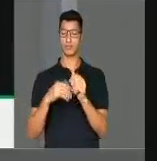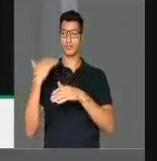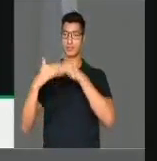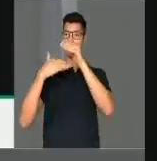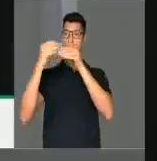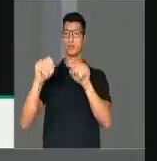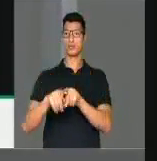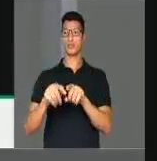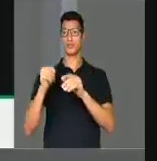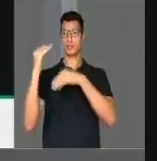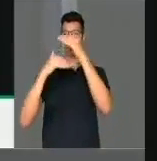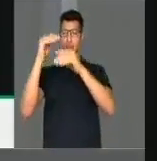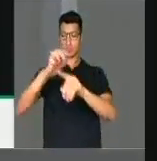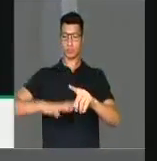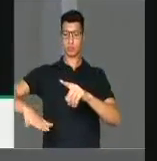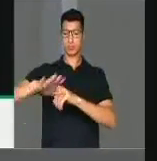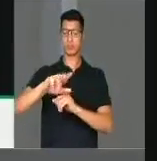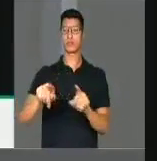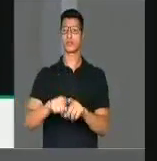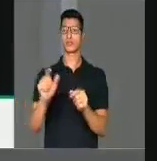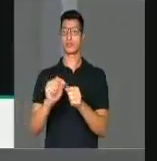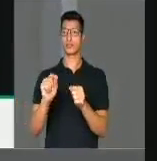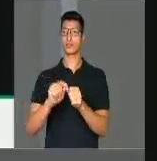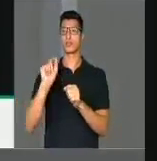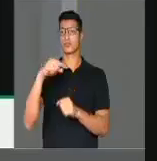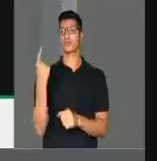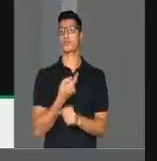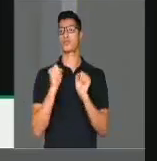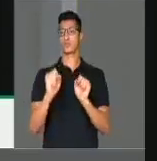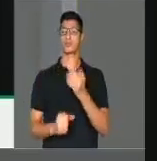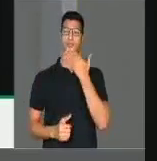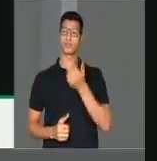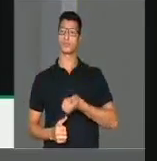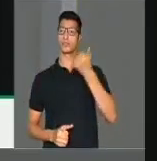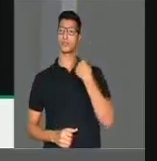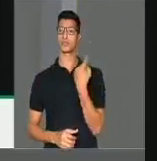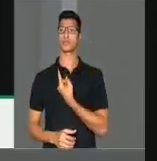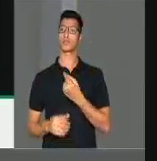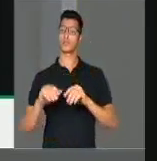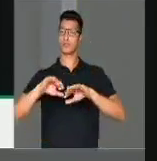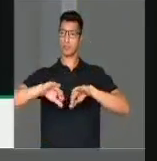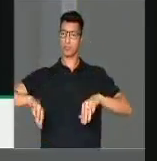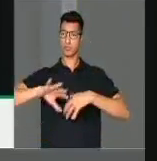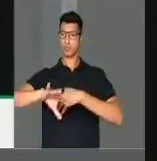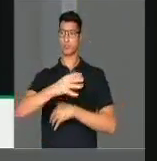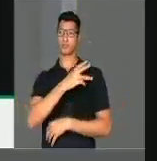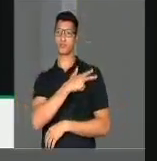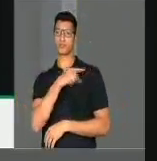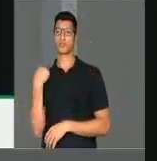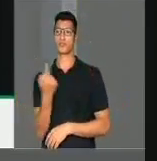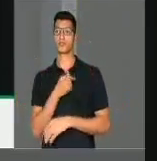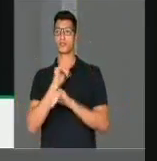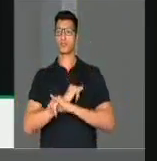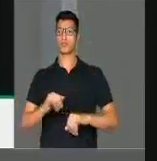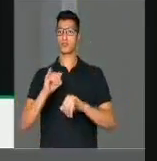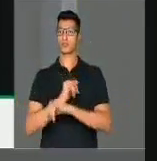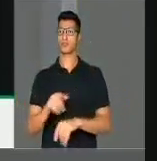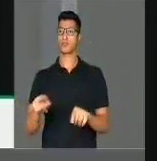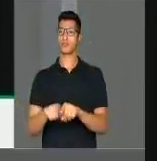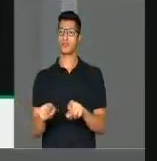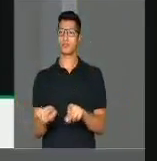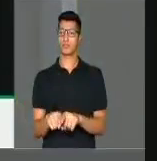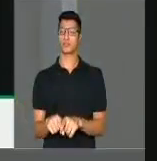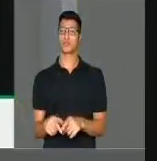desenvolvimento econômico, o desenvolvimento social e fazer com que nós possamos melhorar as nossas divisas. Então, senhor presidente, era esse nosso